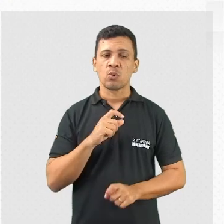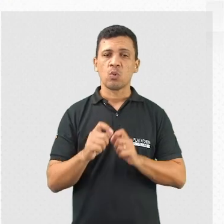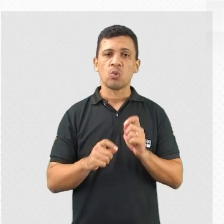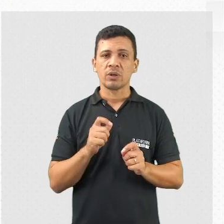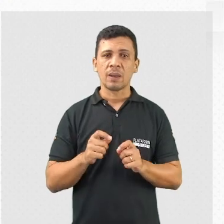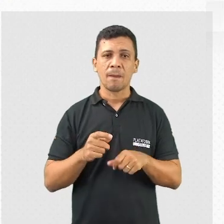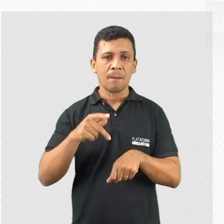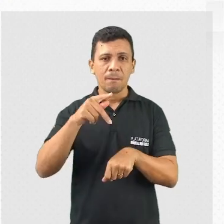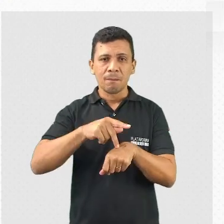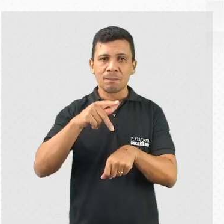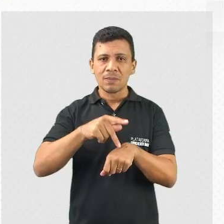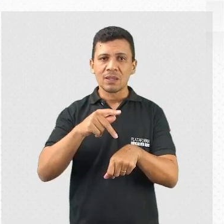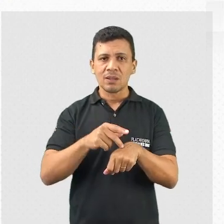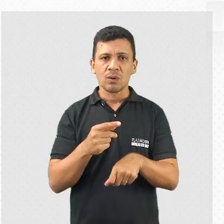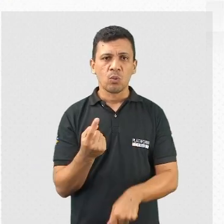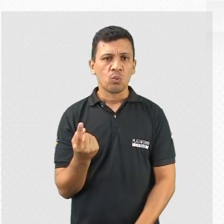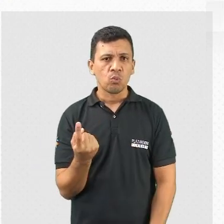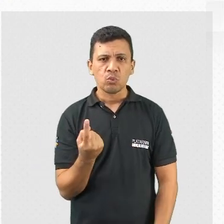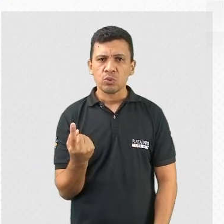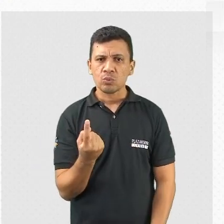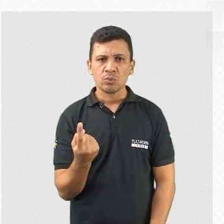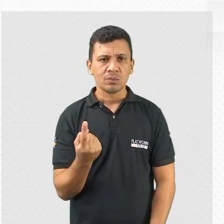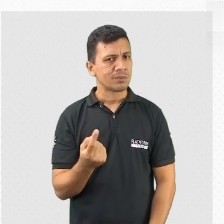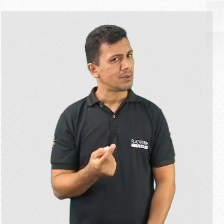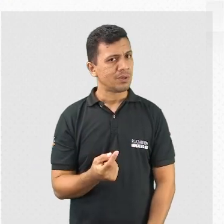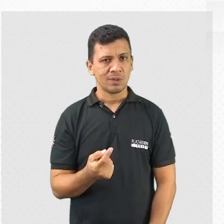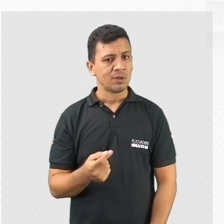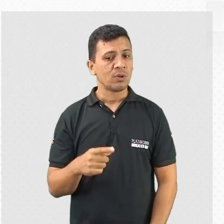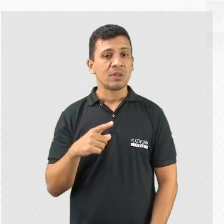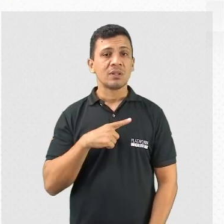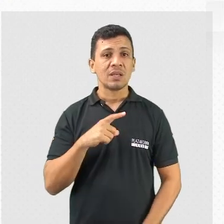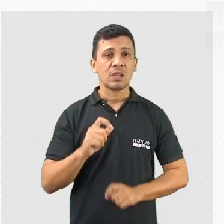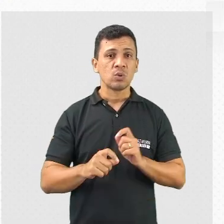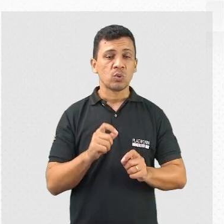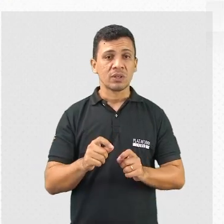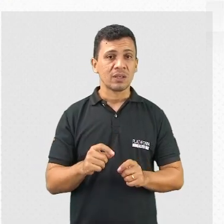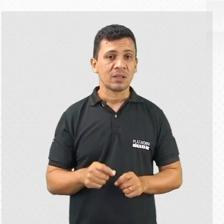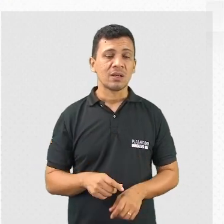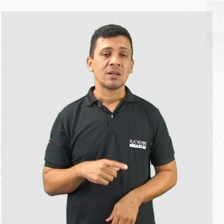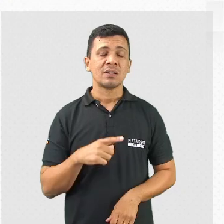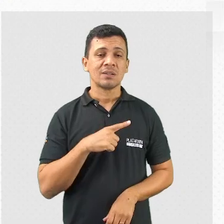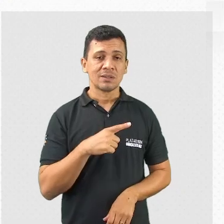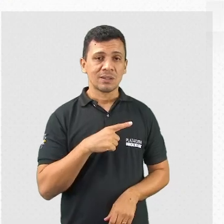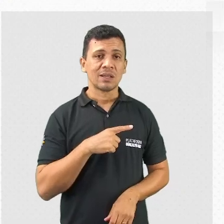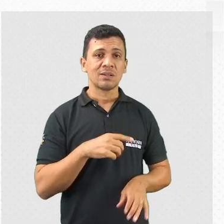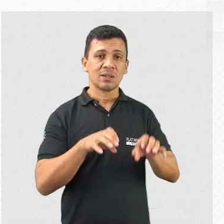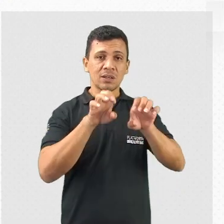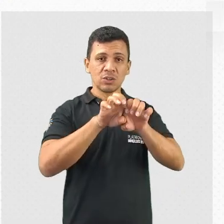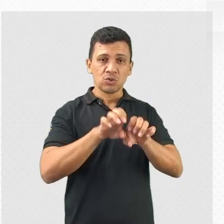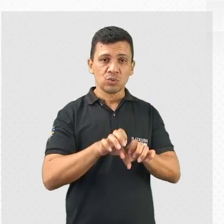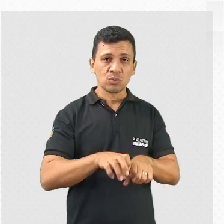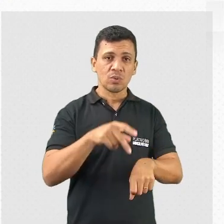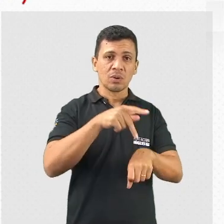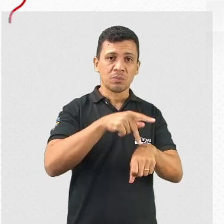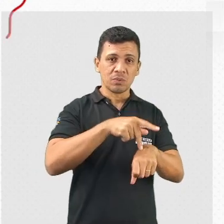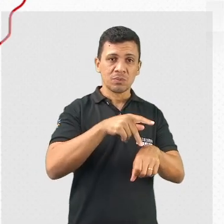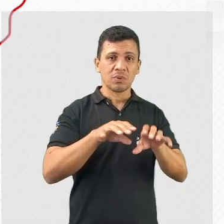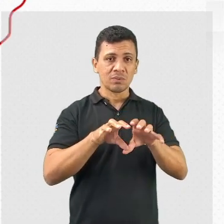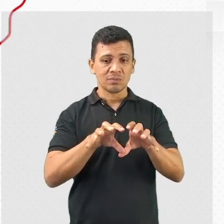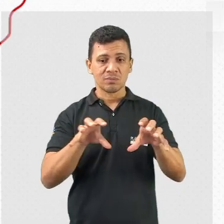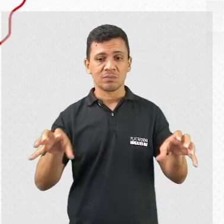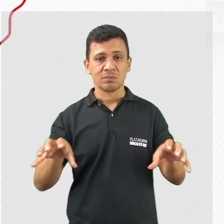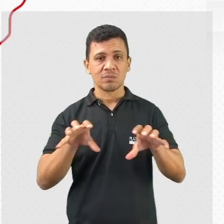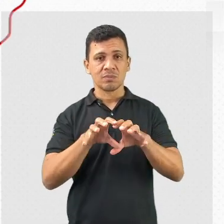rochoso único. Eles estão sobre grandes estruturas rochosas fragmentadas, que são denominados